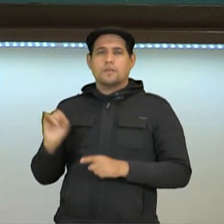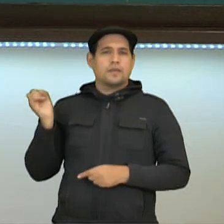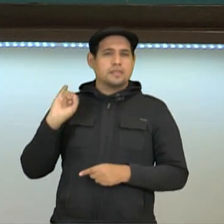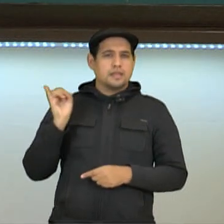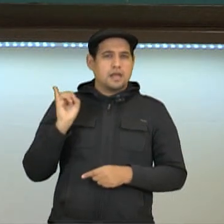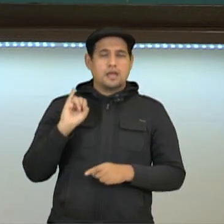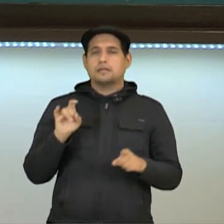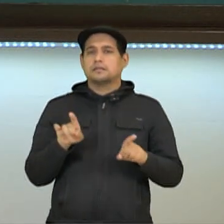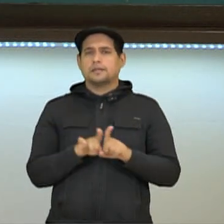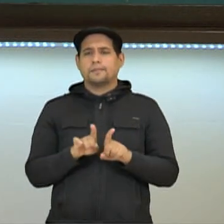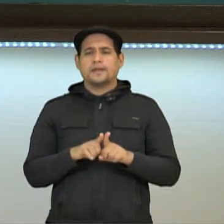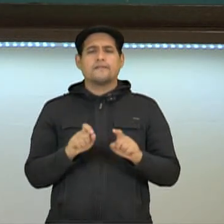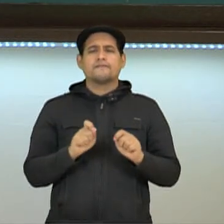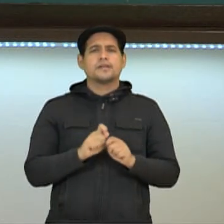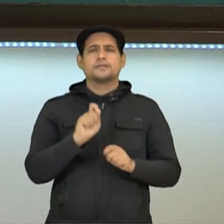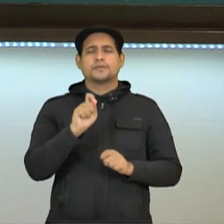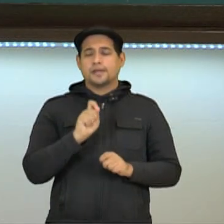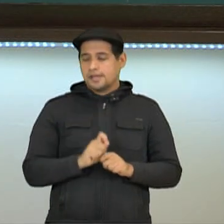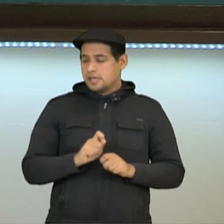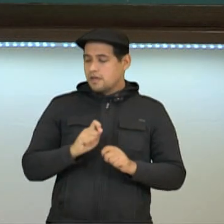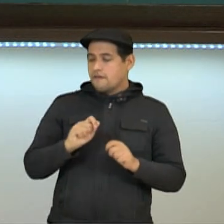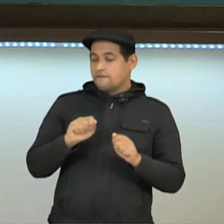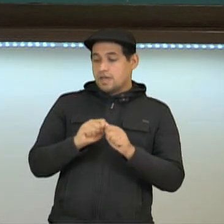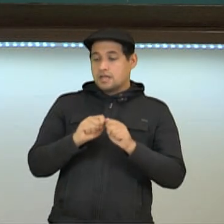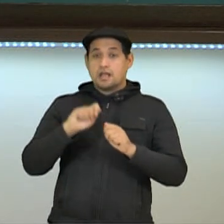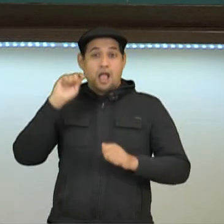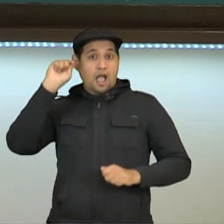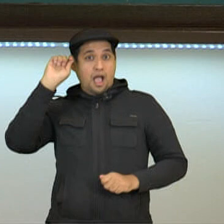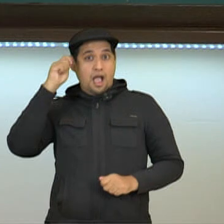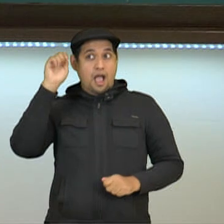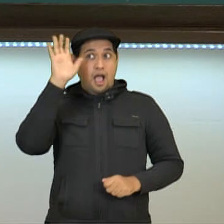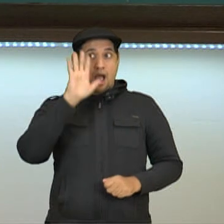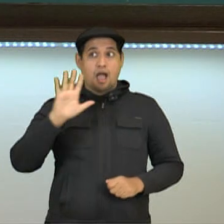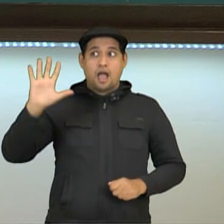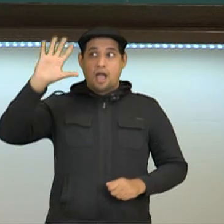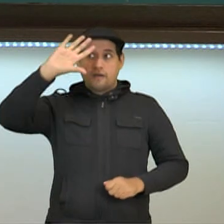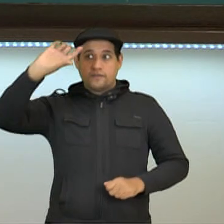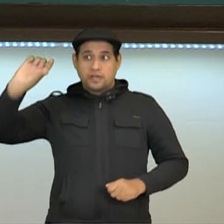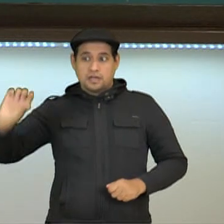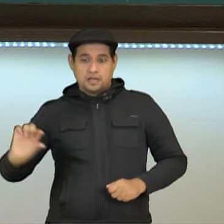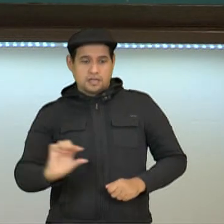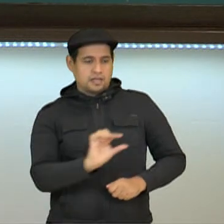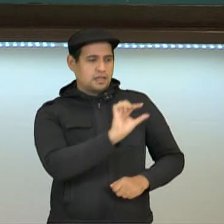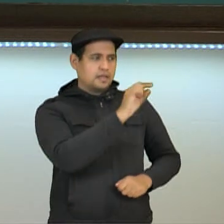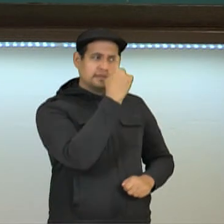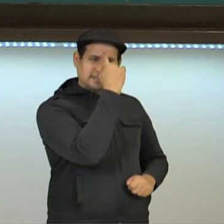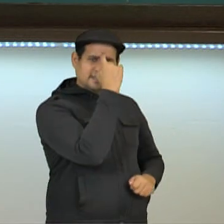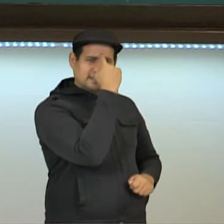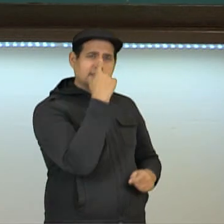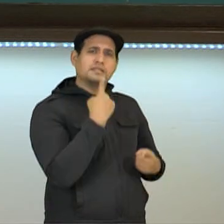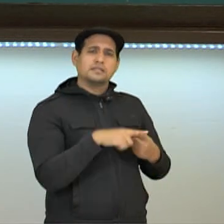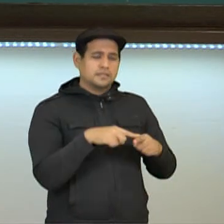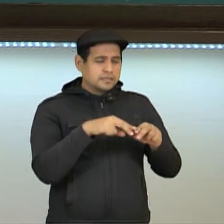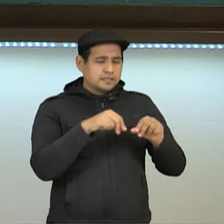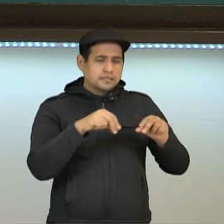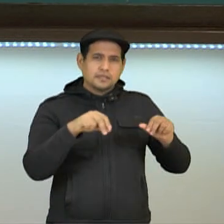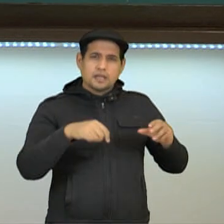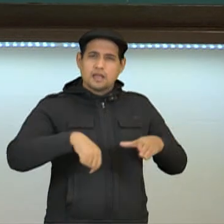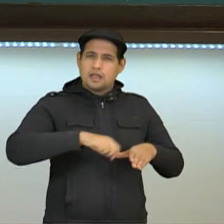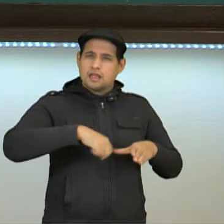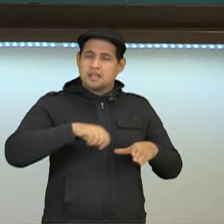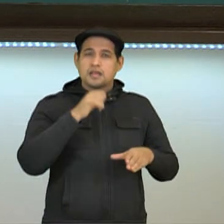italianos, foram, né, contornaram a África e chegaram às Índias para buscar o quê? Para buscar os temperos necessários,